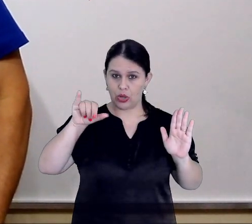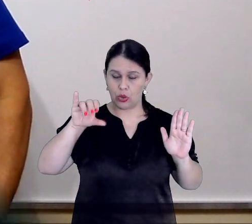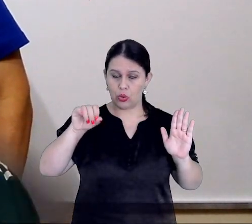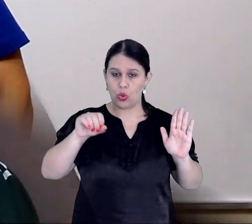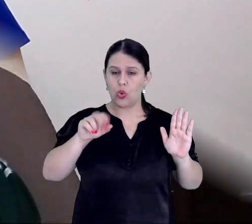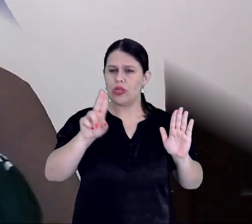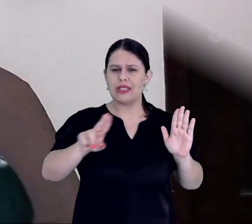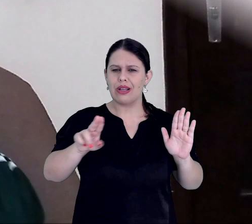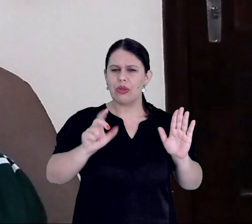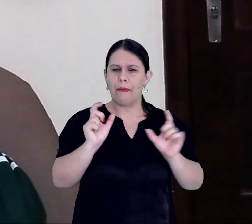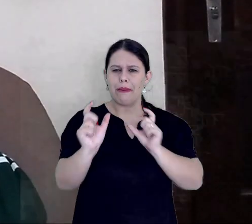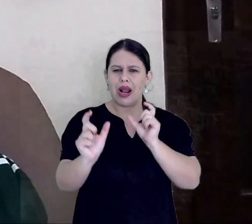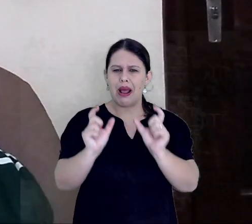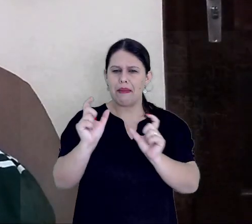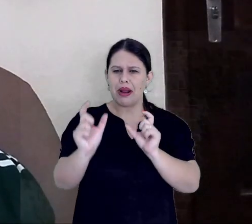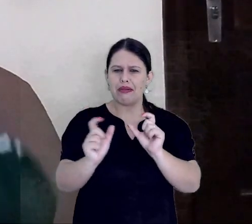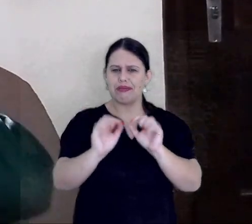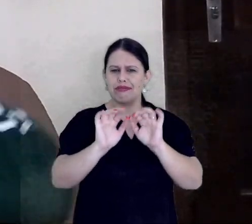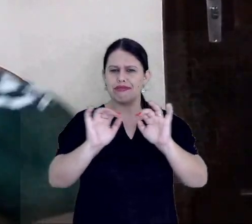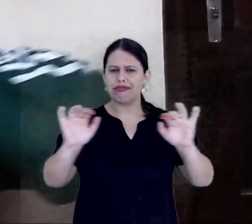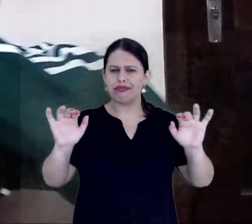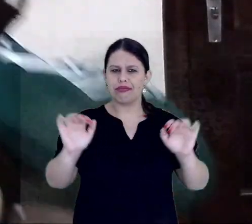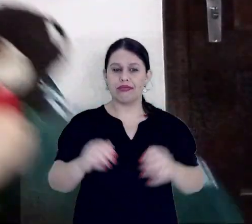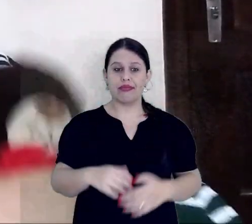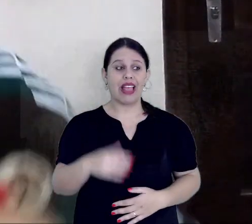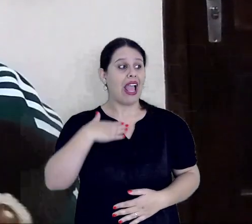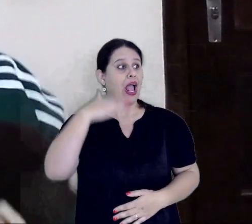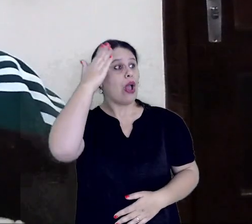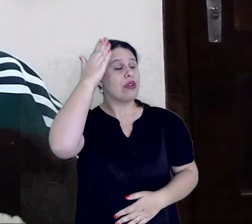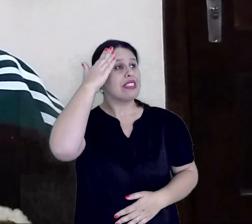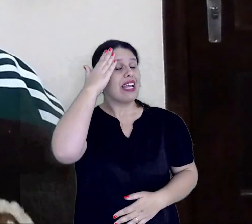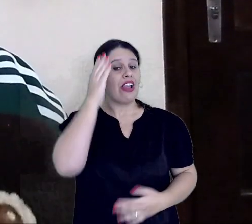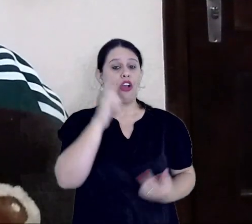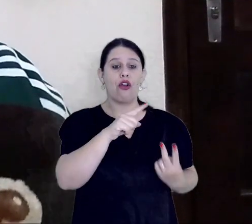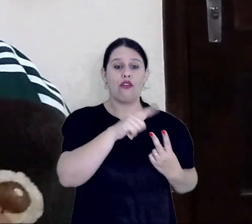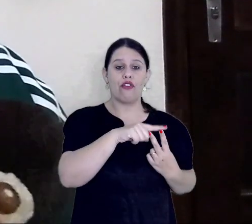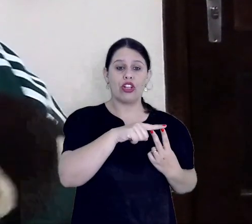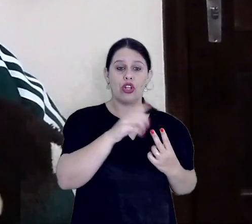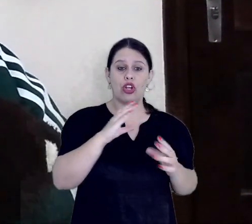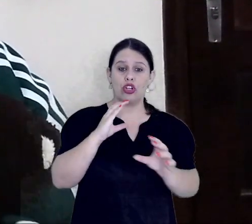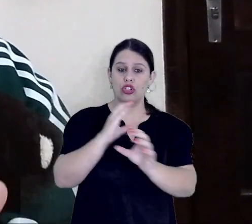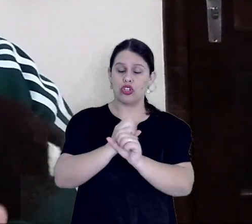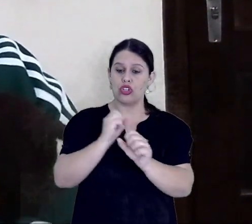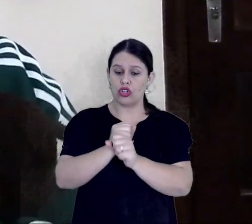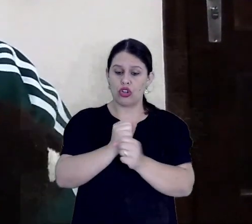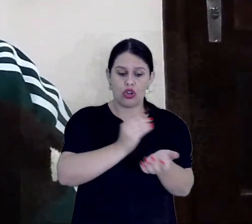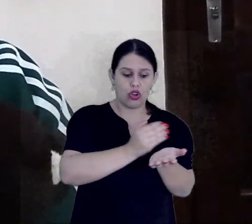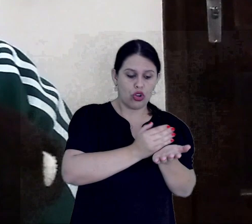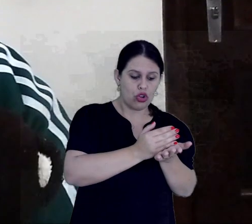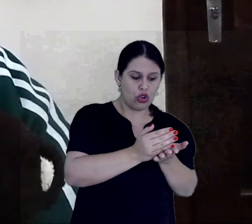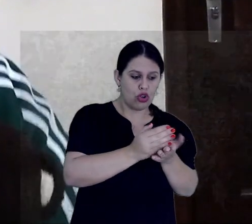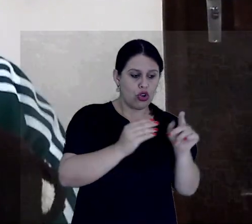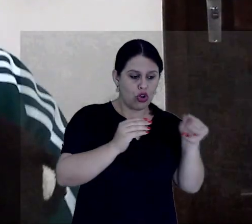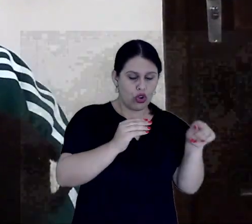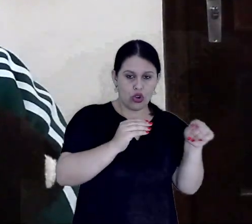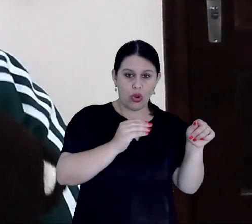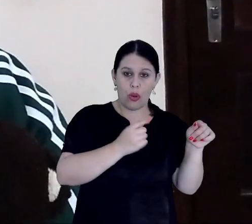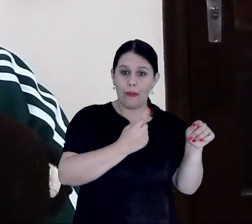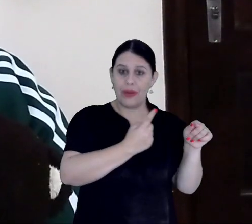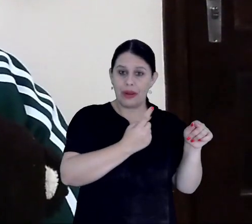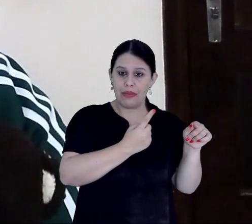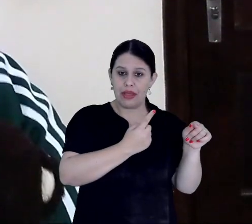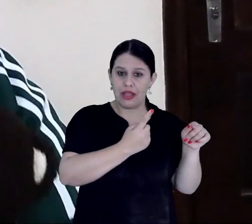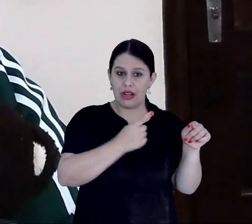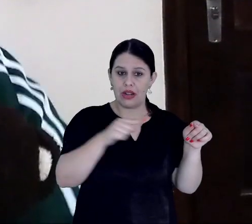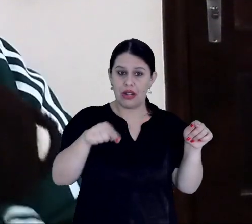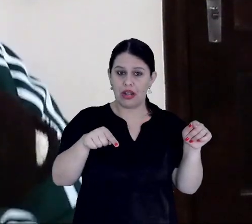sabe? Eu sei. O vetor soma é aquele que tem origem na origem do